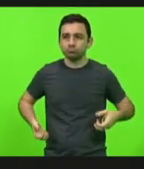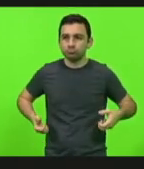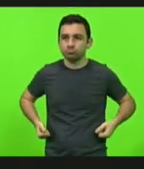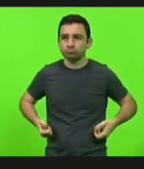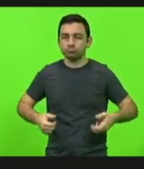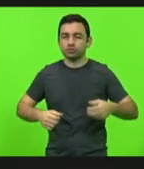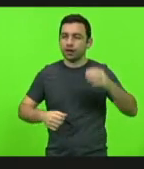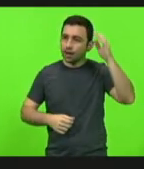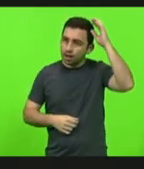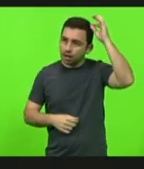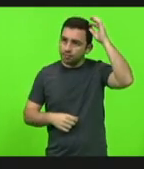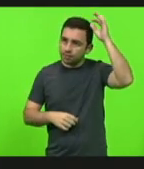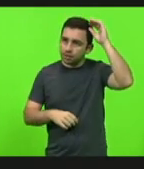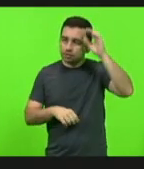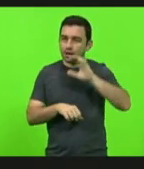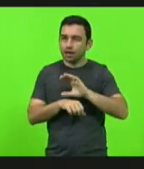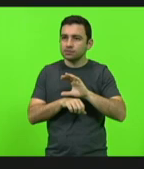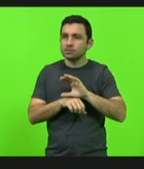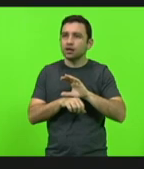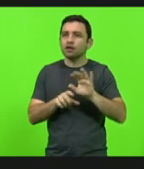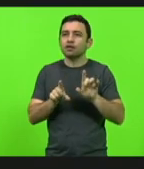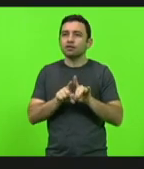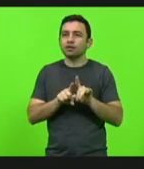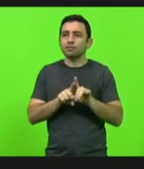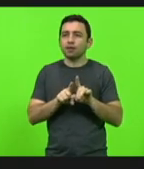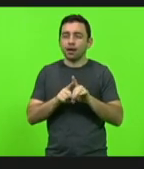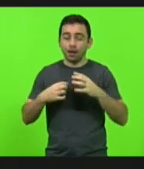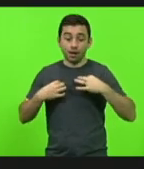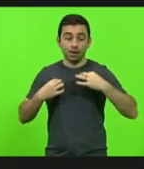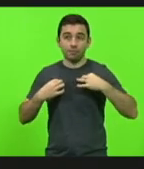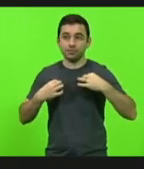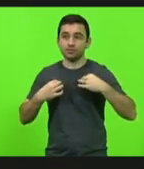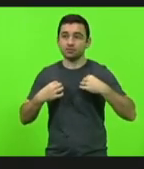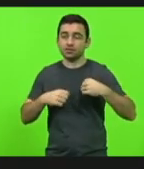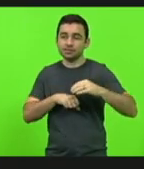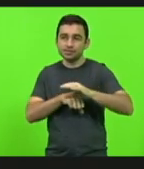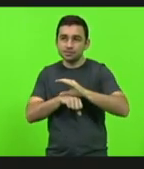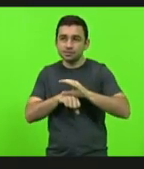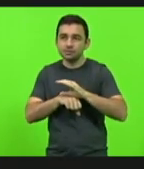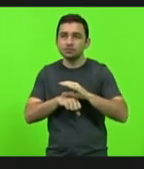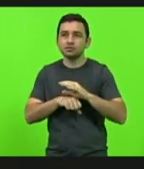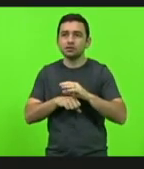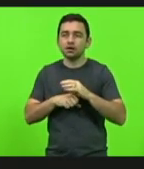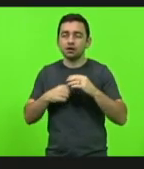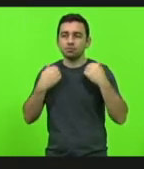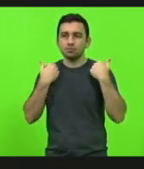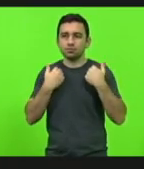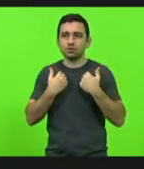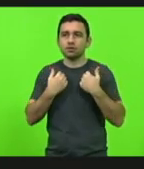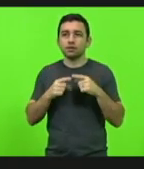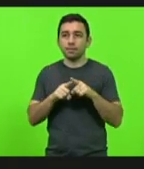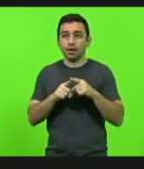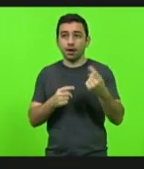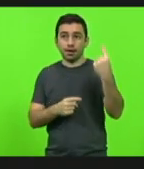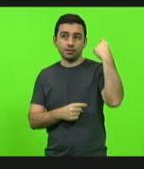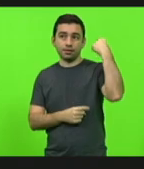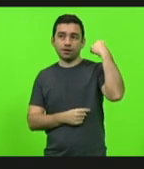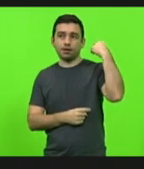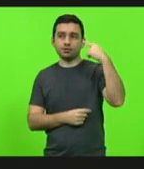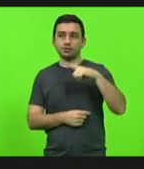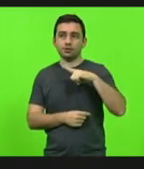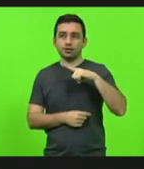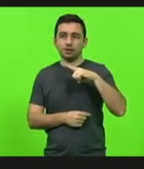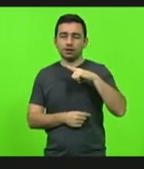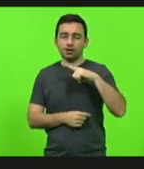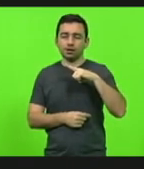castanho eu estou usando uma camisa cinza gola polo ao fundo dá pra ver uma parede bege